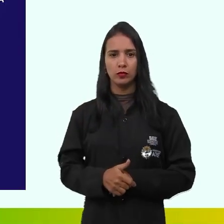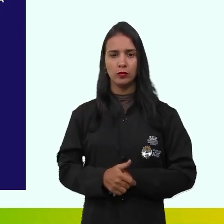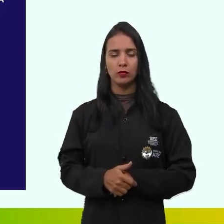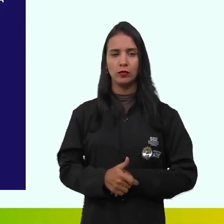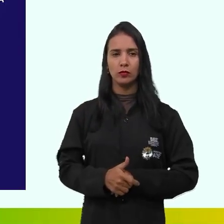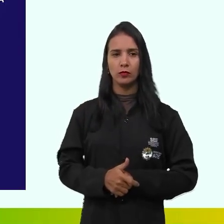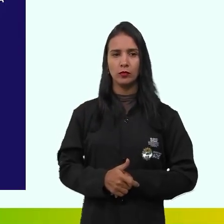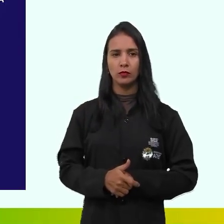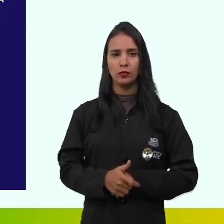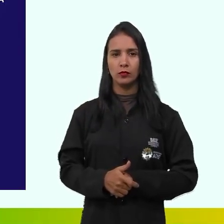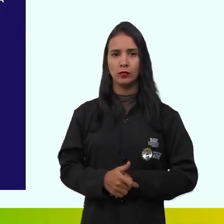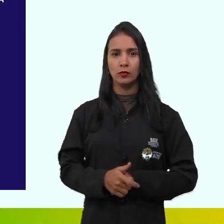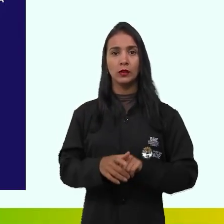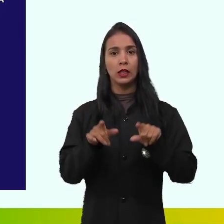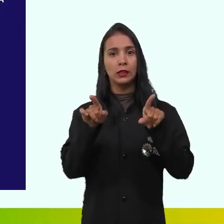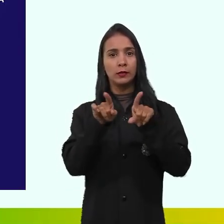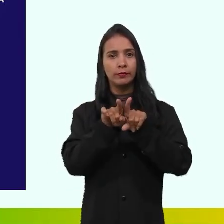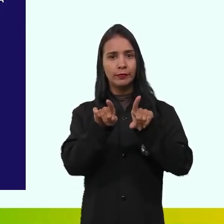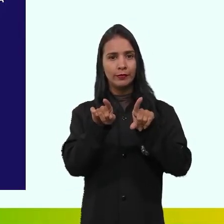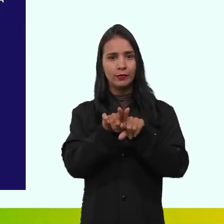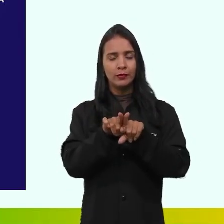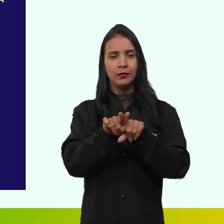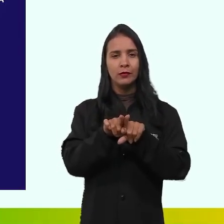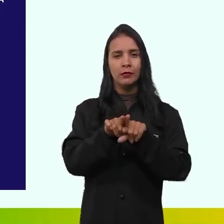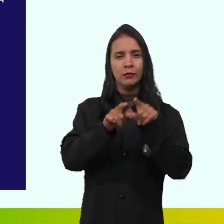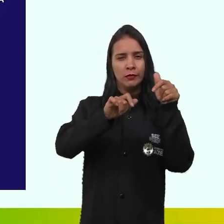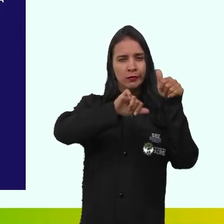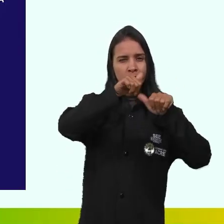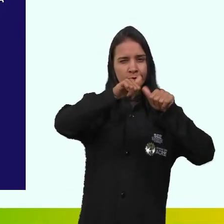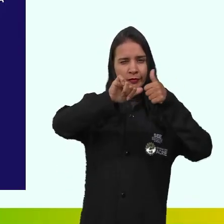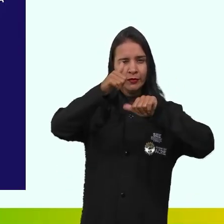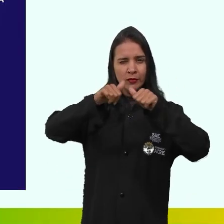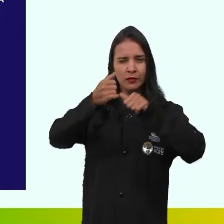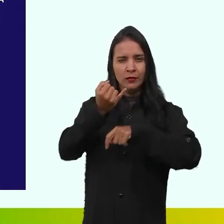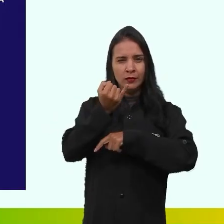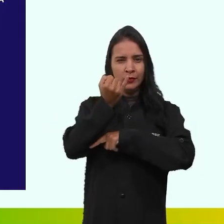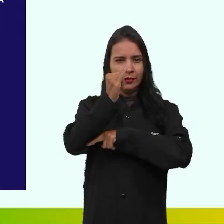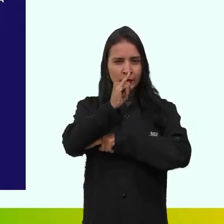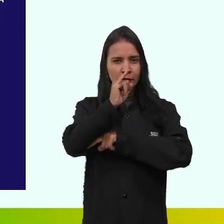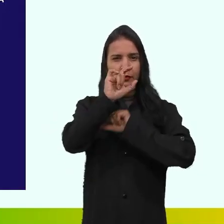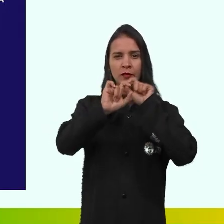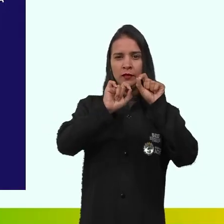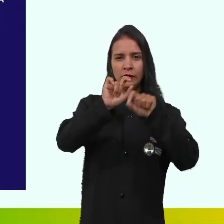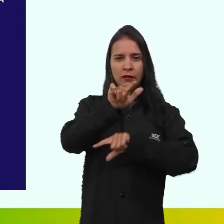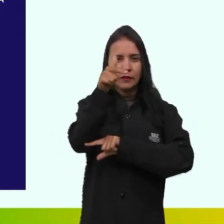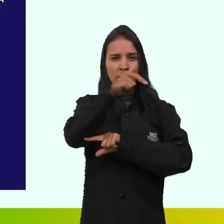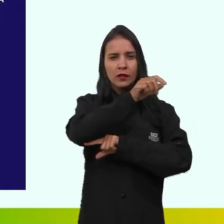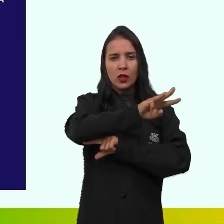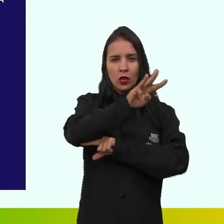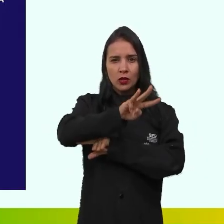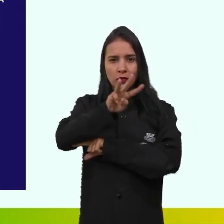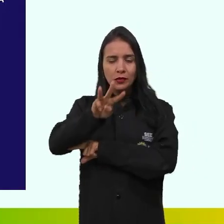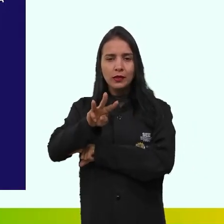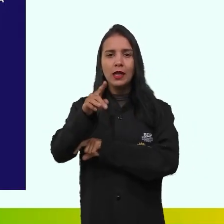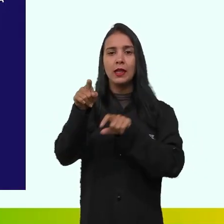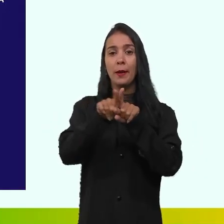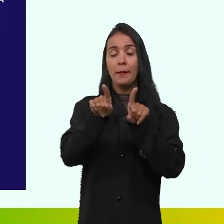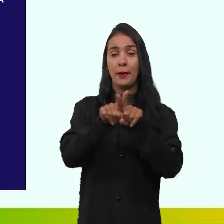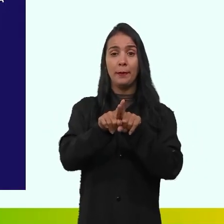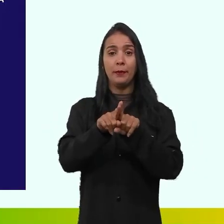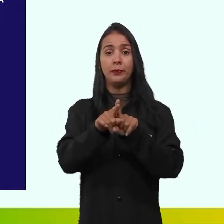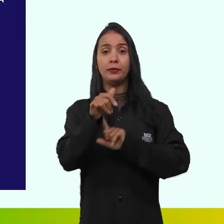aí se outros meios de comunicação não deram a mesma informação, porque normalmente quando você tem uma notícia ali de grande